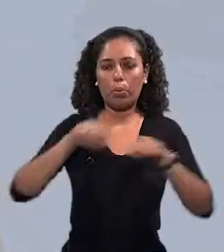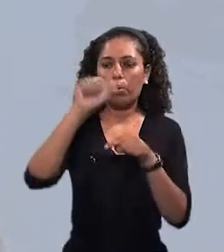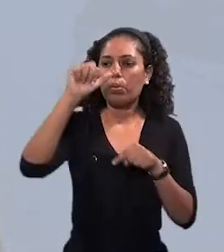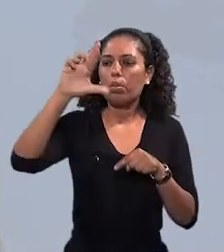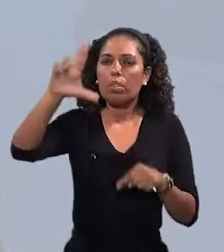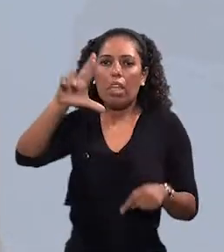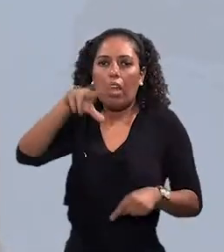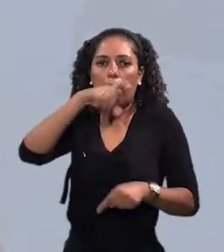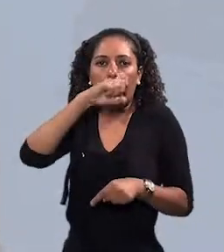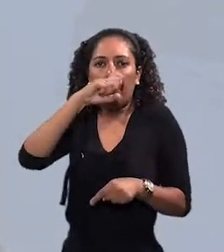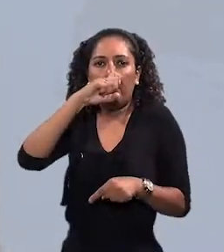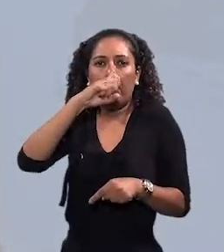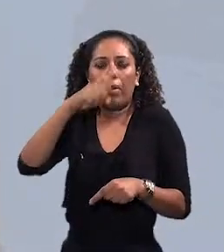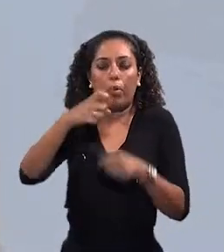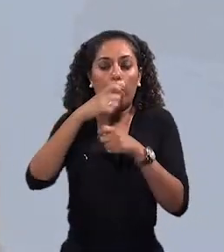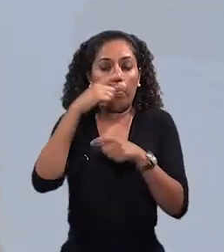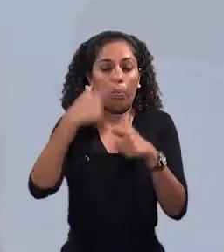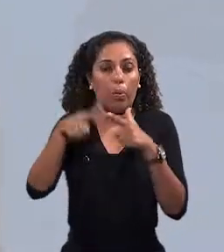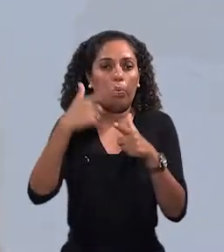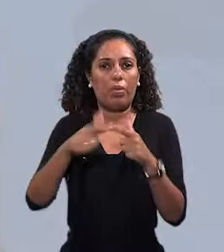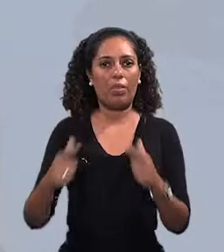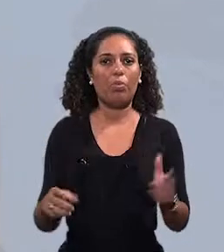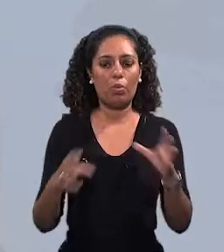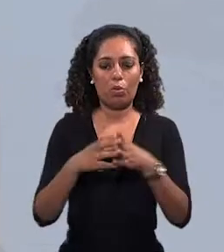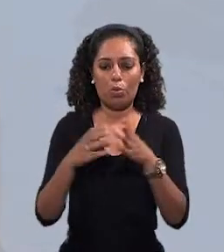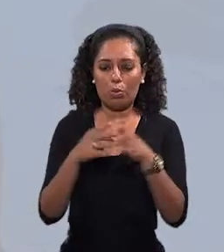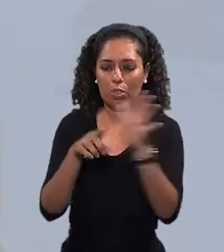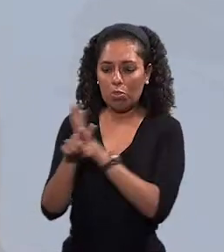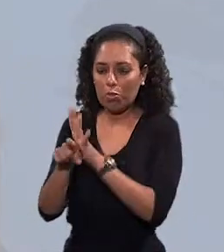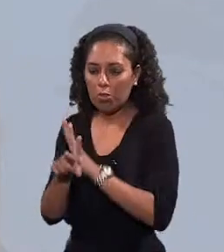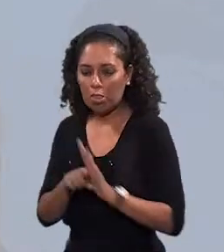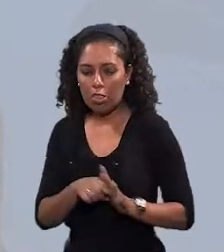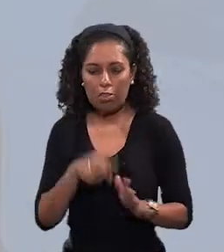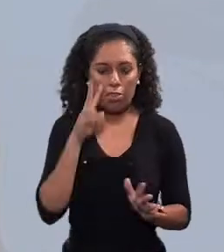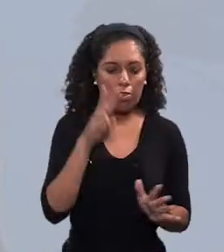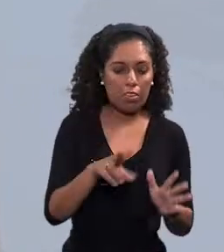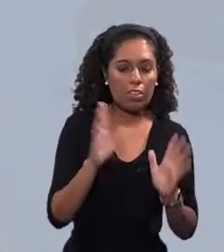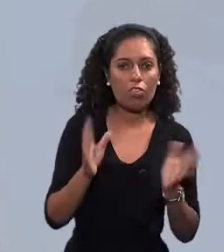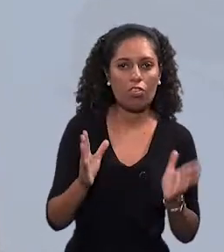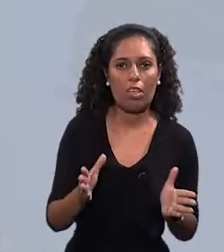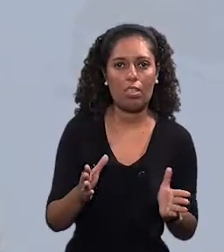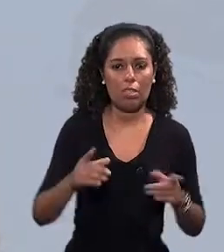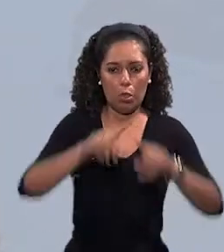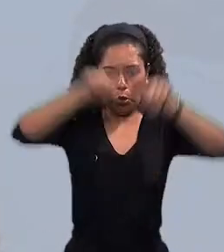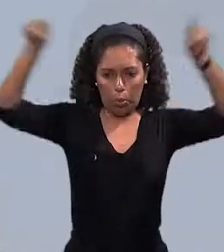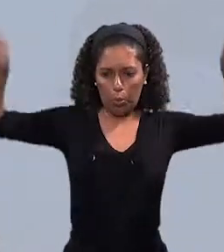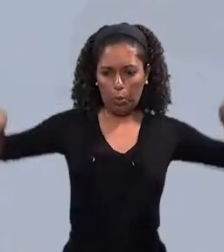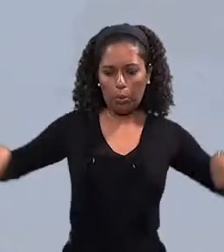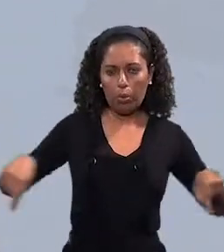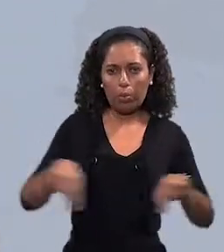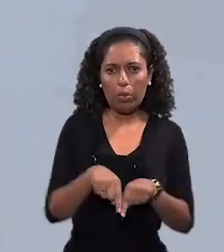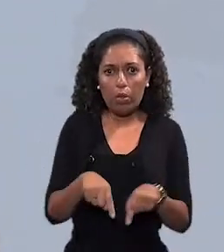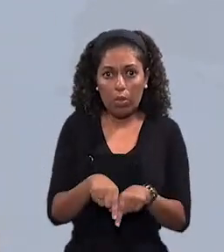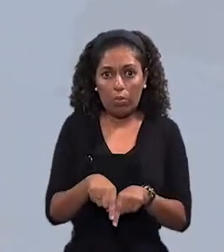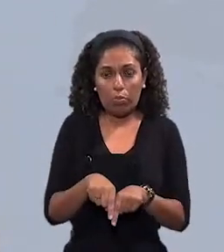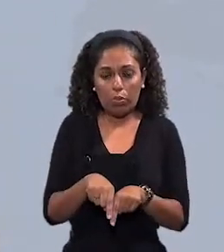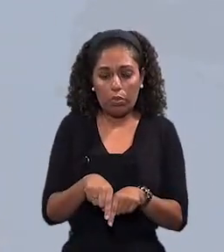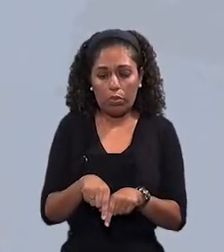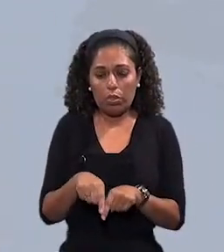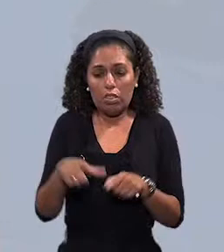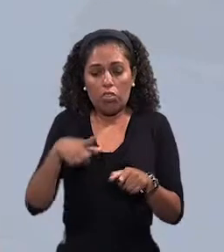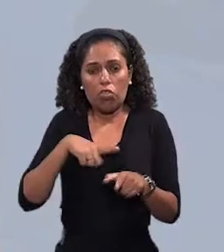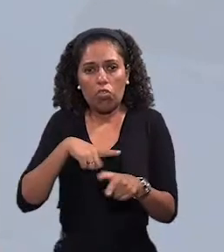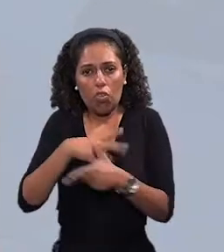inclusive, assunto para a própria perícia. A estrutura dos containers era de poliuretano, uma substância